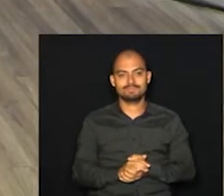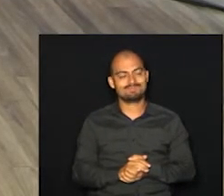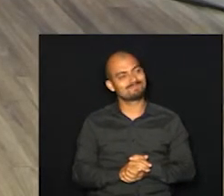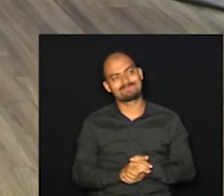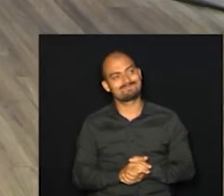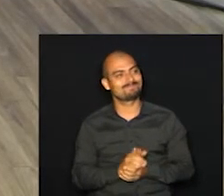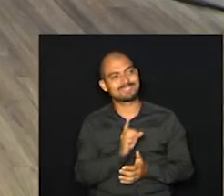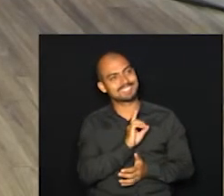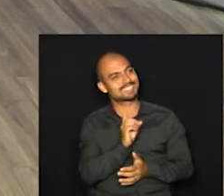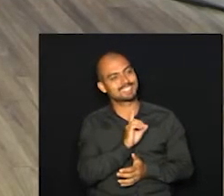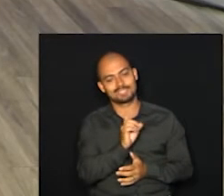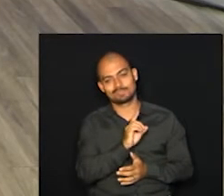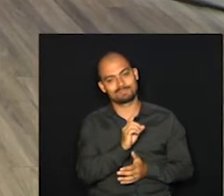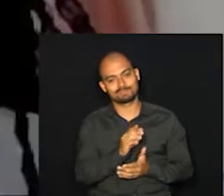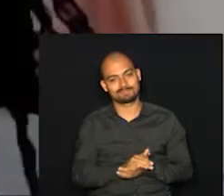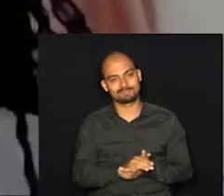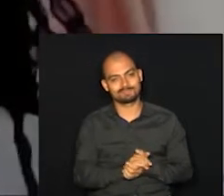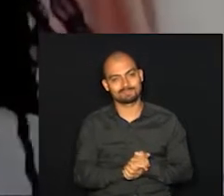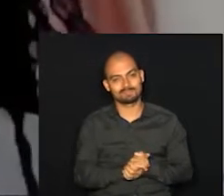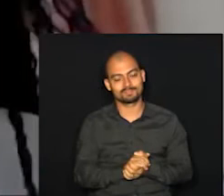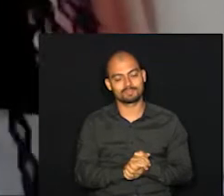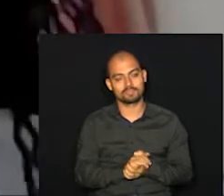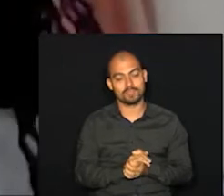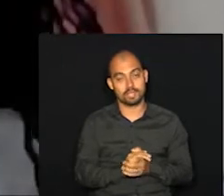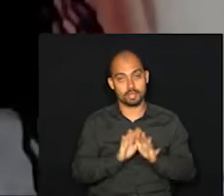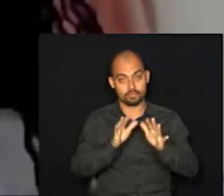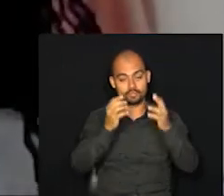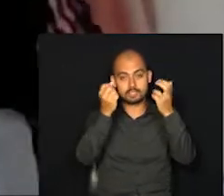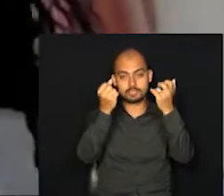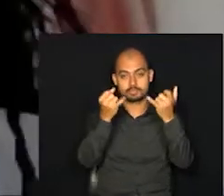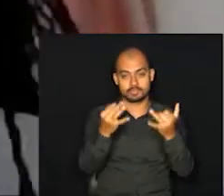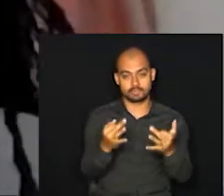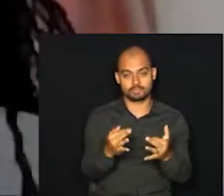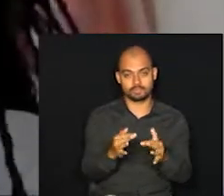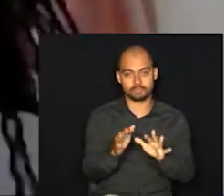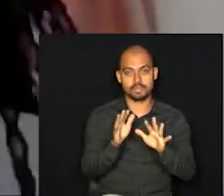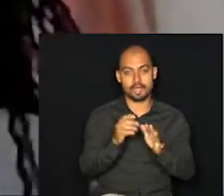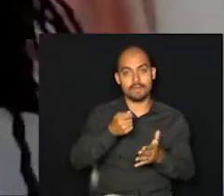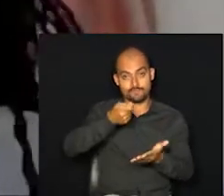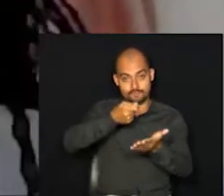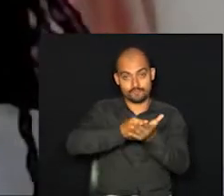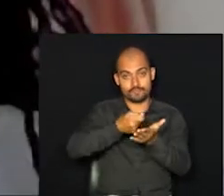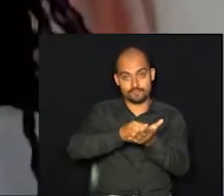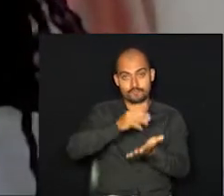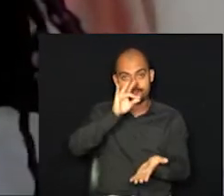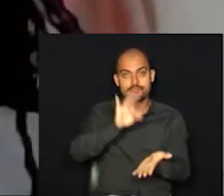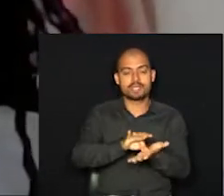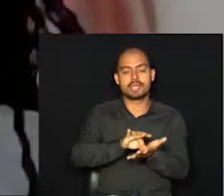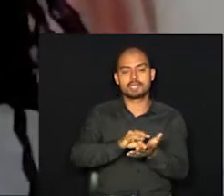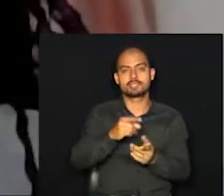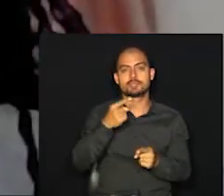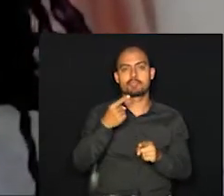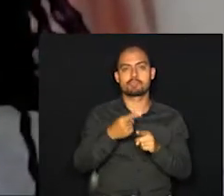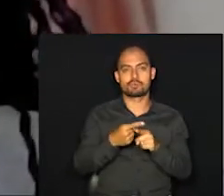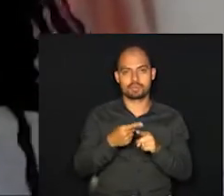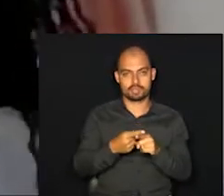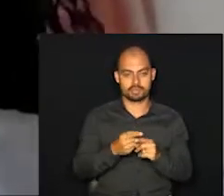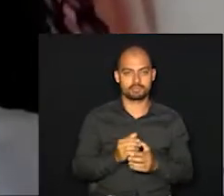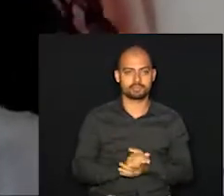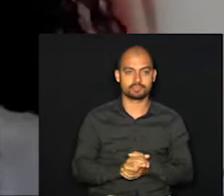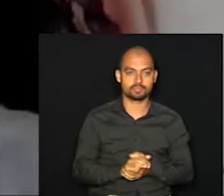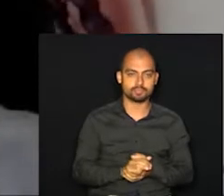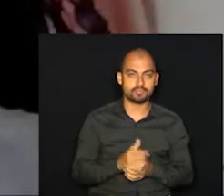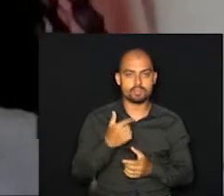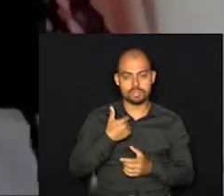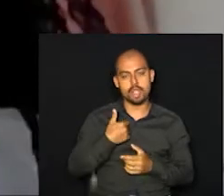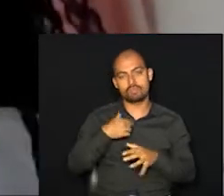é. Eu vou falar isso agora, eu vou afirmar. Por quê? Porque eu sou formada,